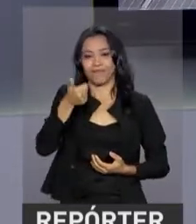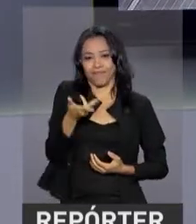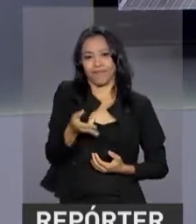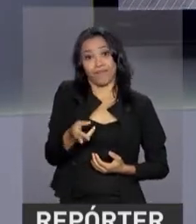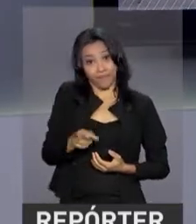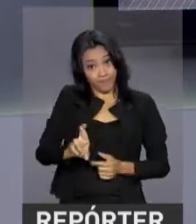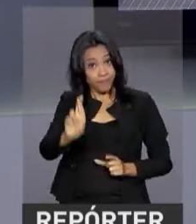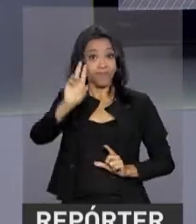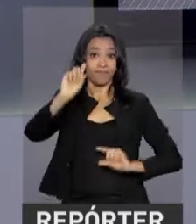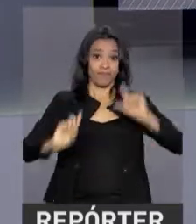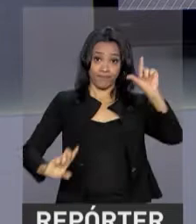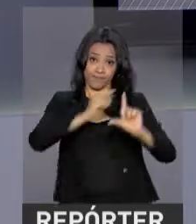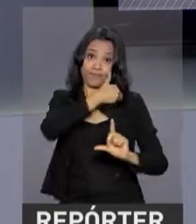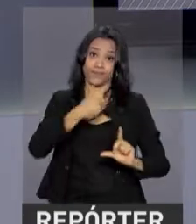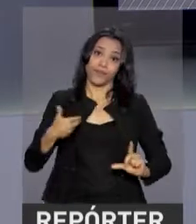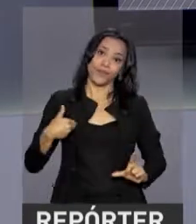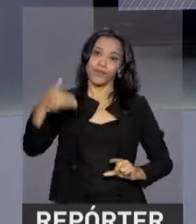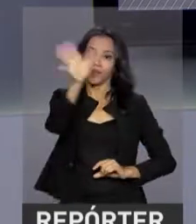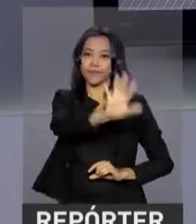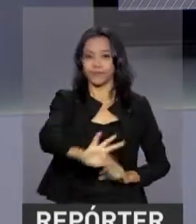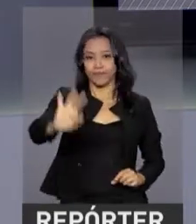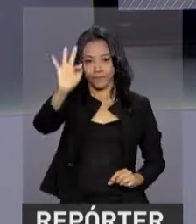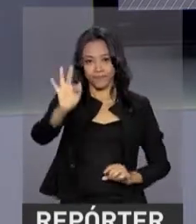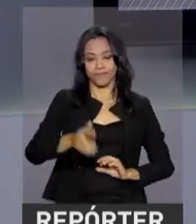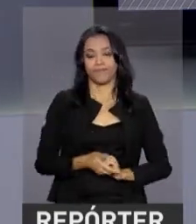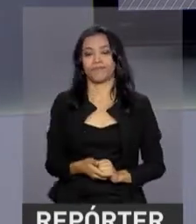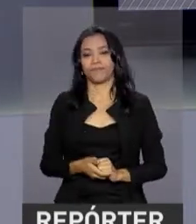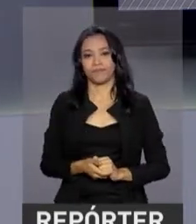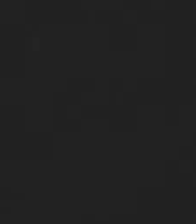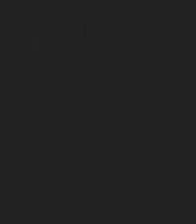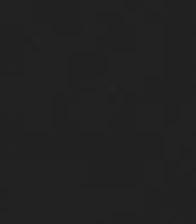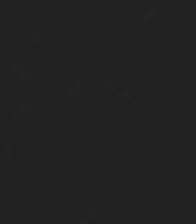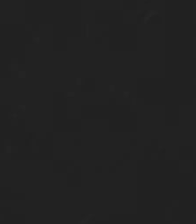aqui na nbr a tv do governo federal